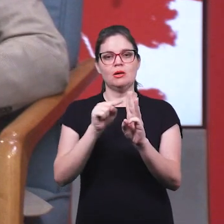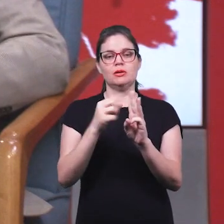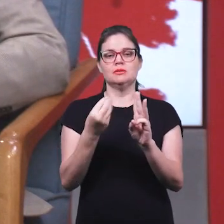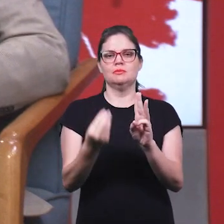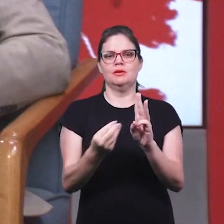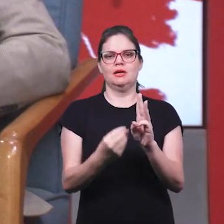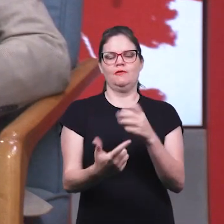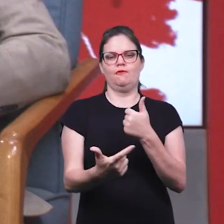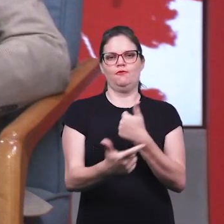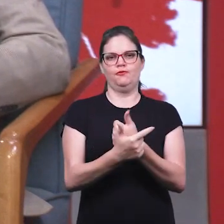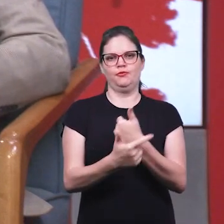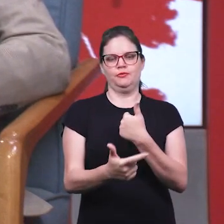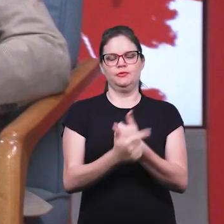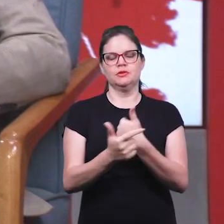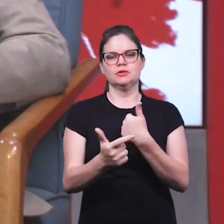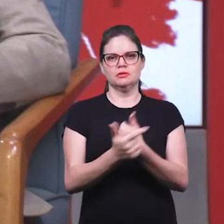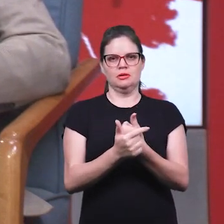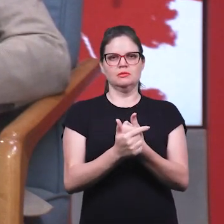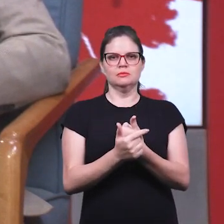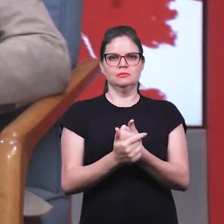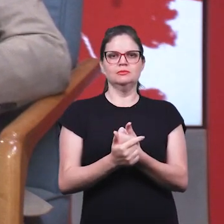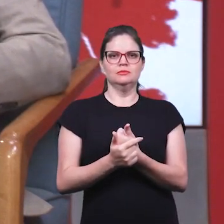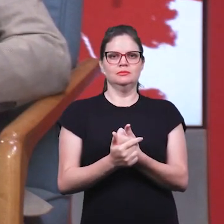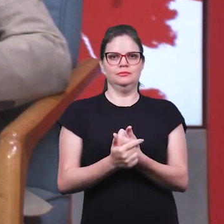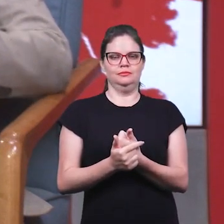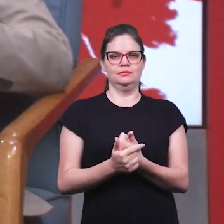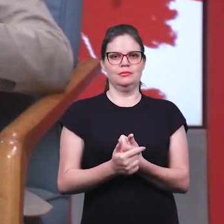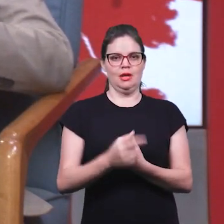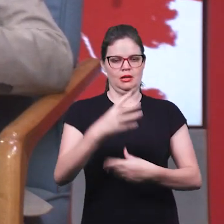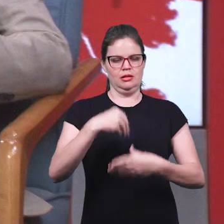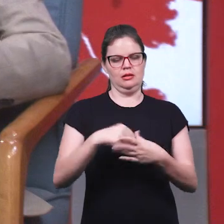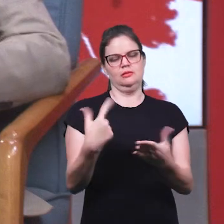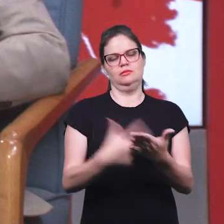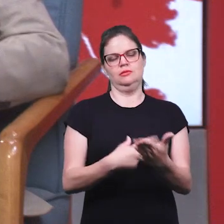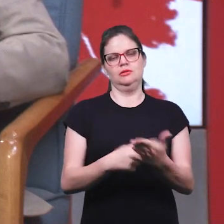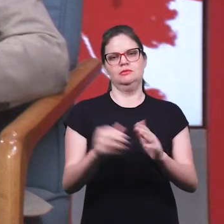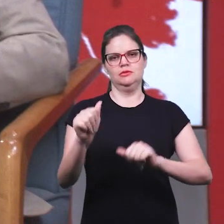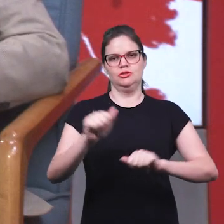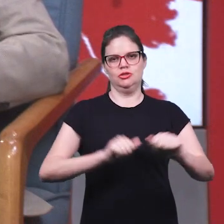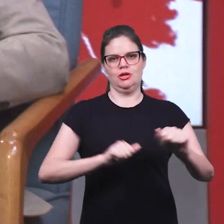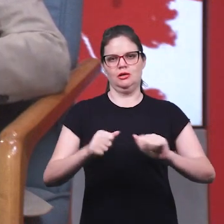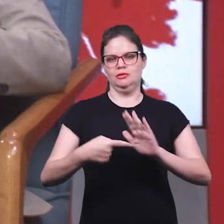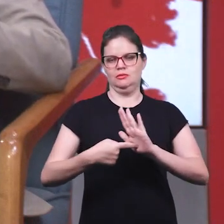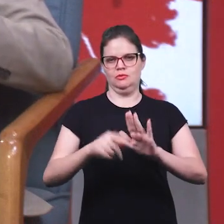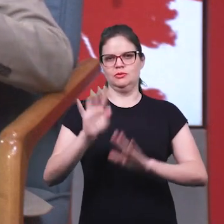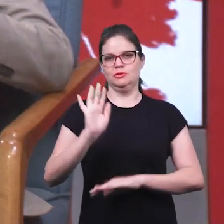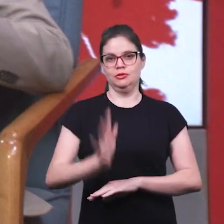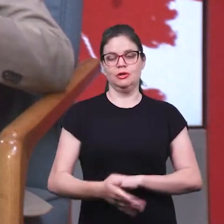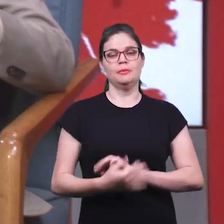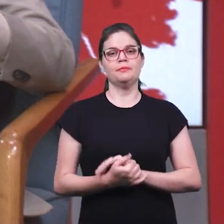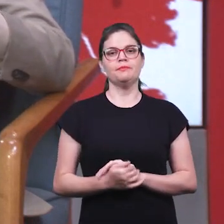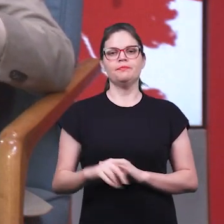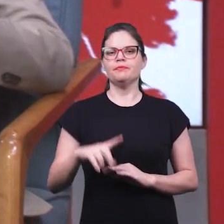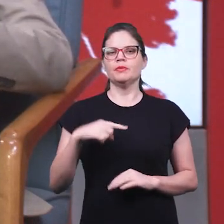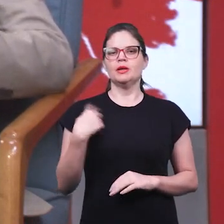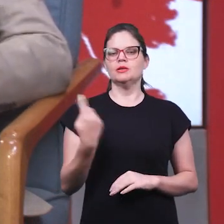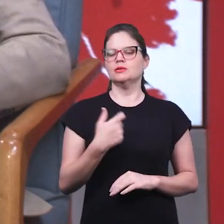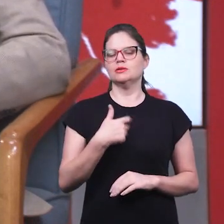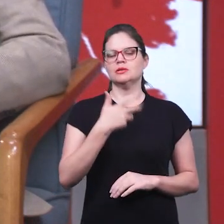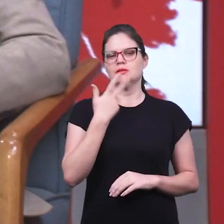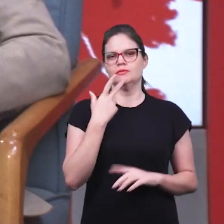uma função, como mostra todo o livro de Atos dos Apóstolos. Nós costumamos